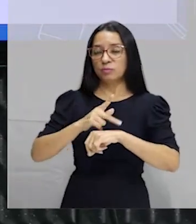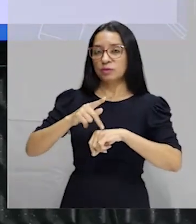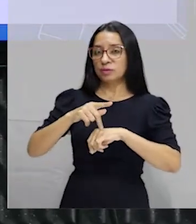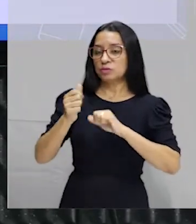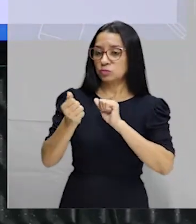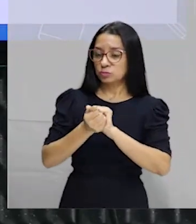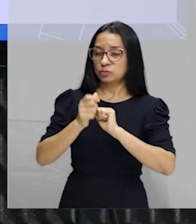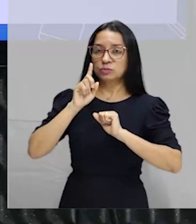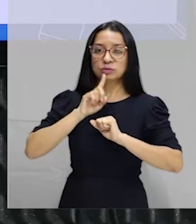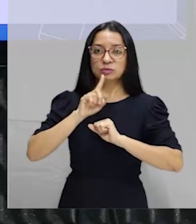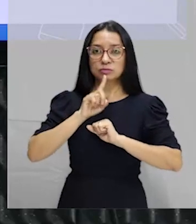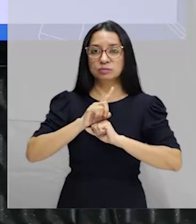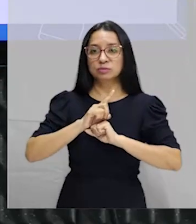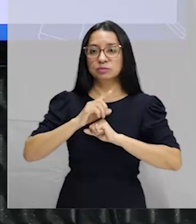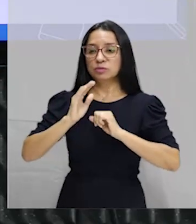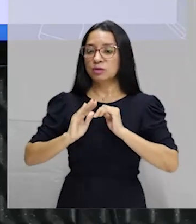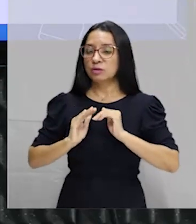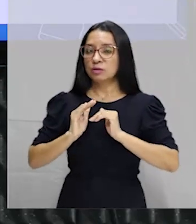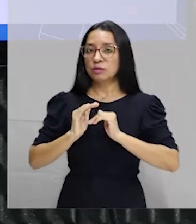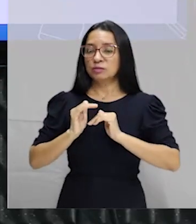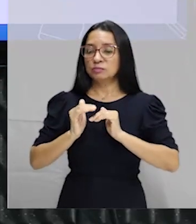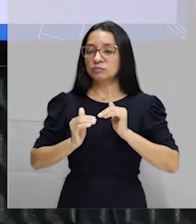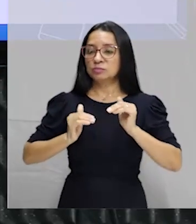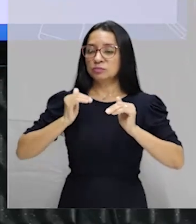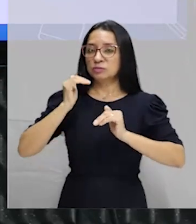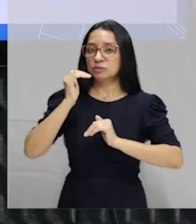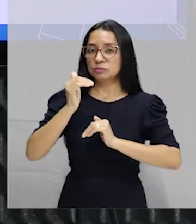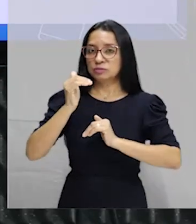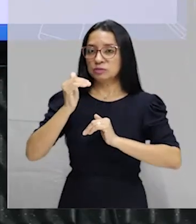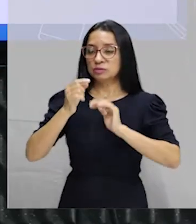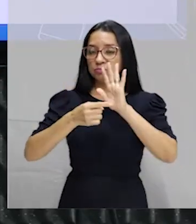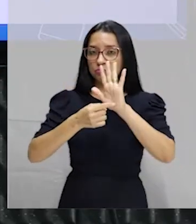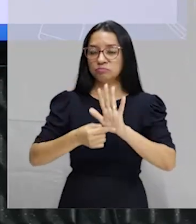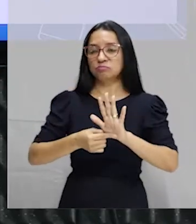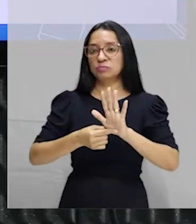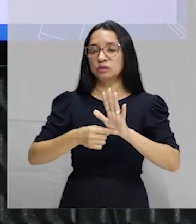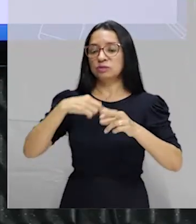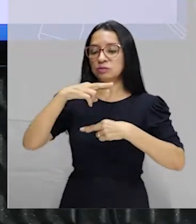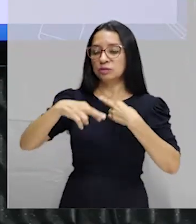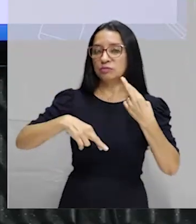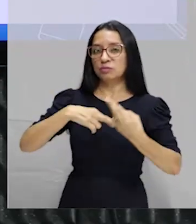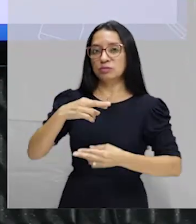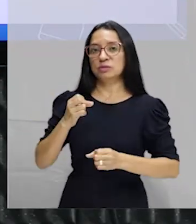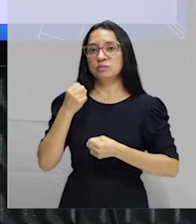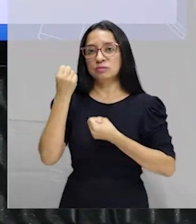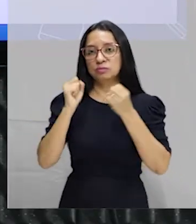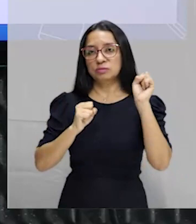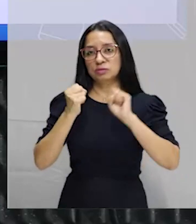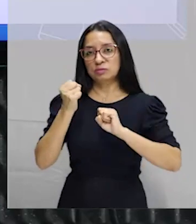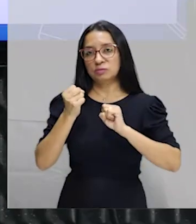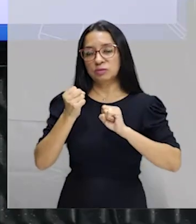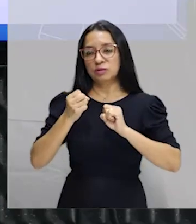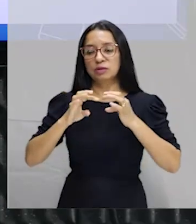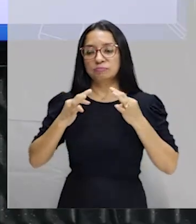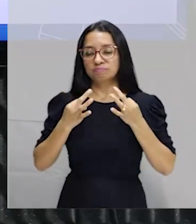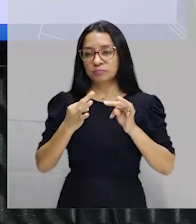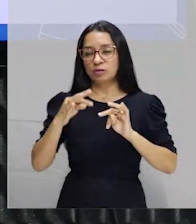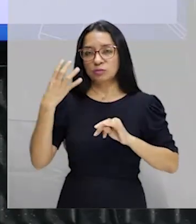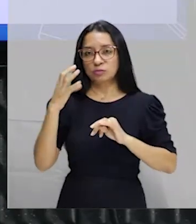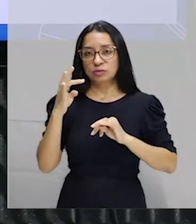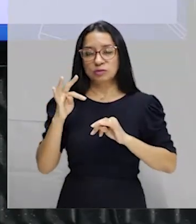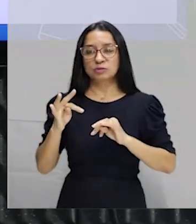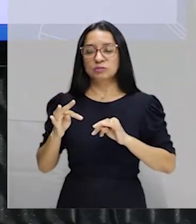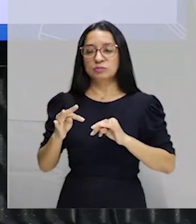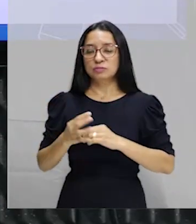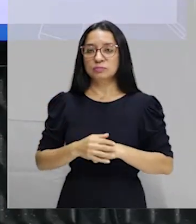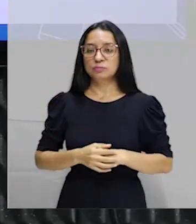juntamente com os Estados Unidos, de grande destaque da terceira revolução industrial, né, a revolução técnico, científico e formacional, e o Japão hoje